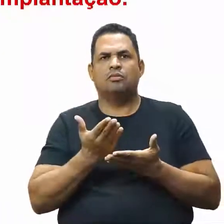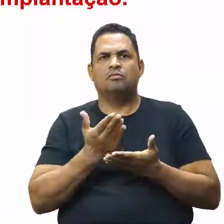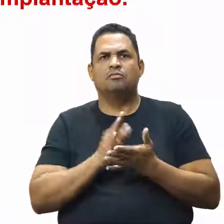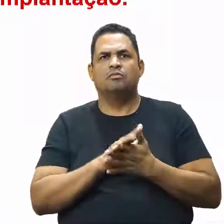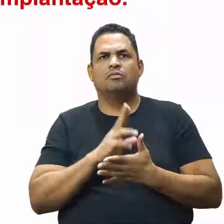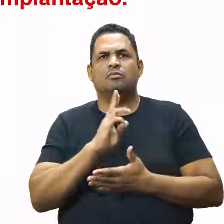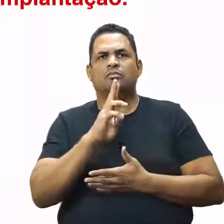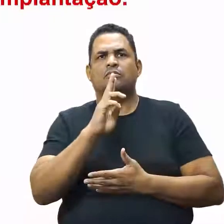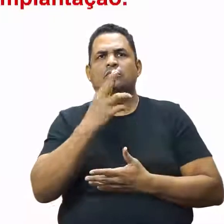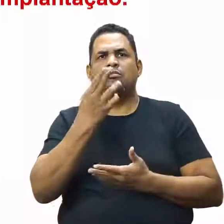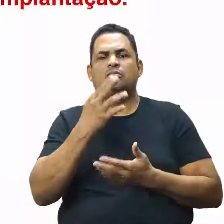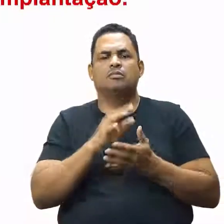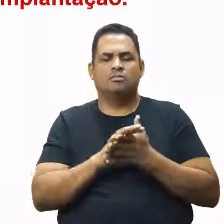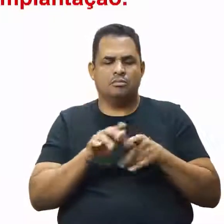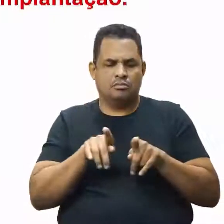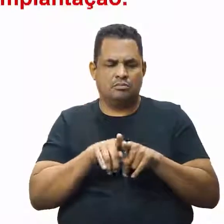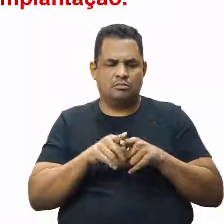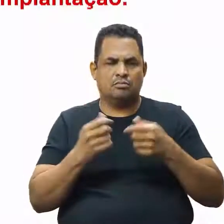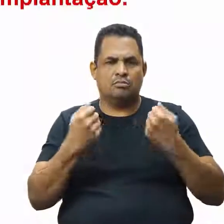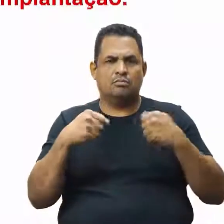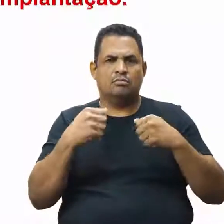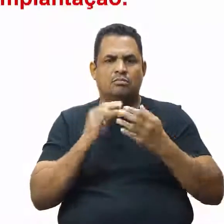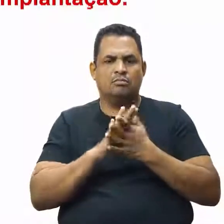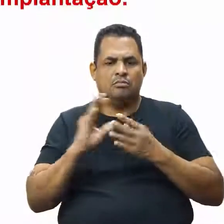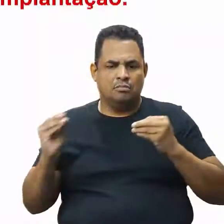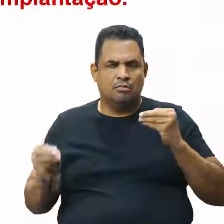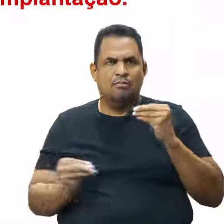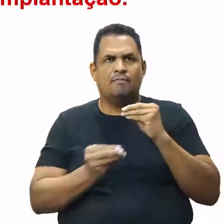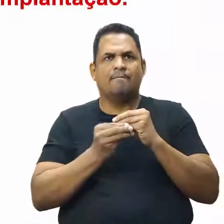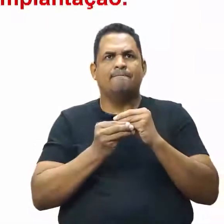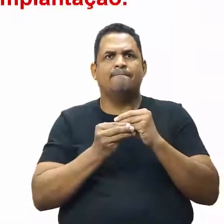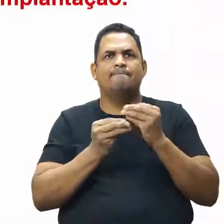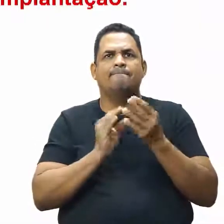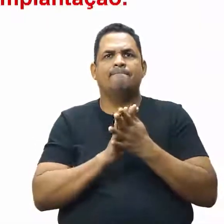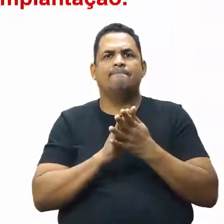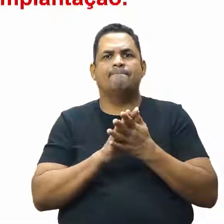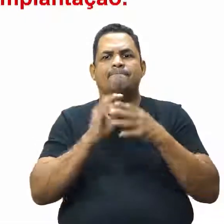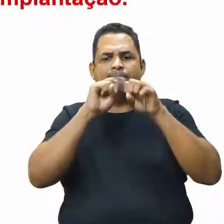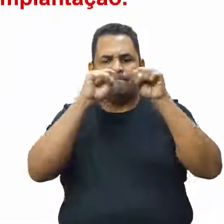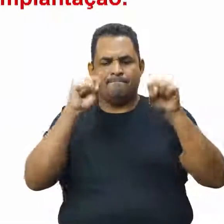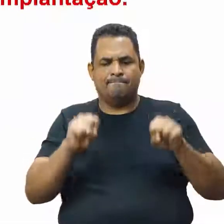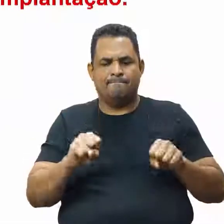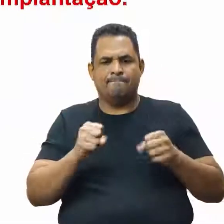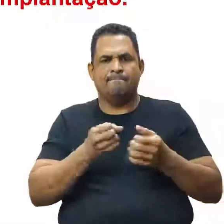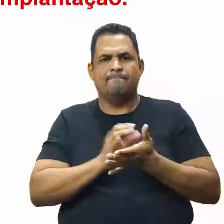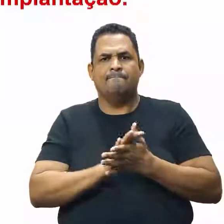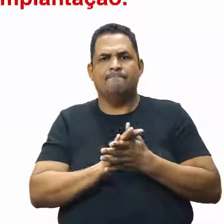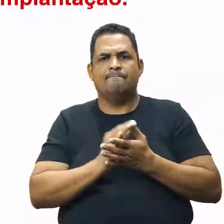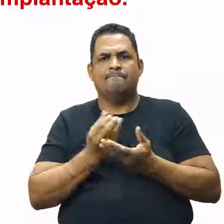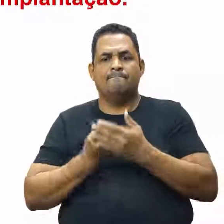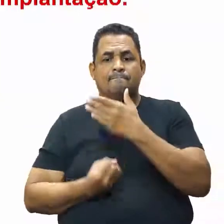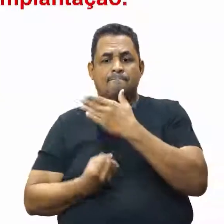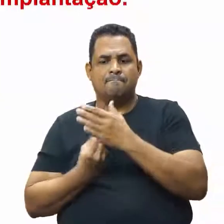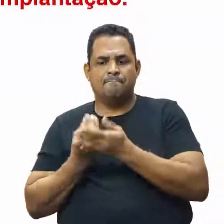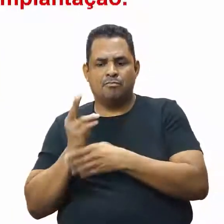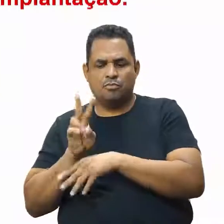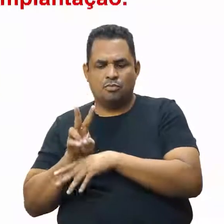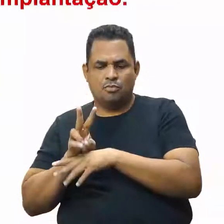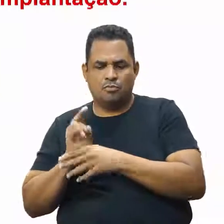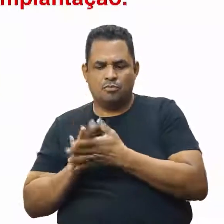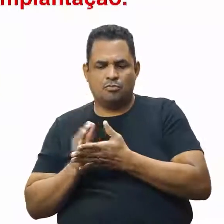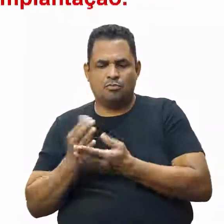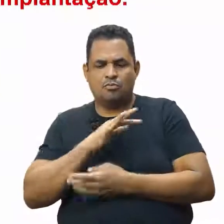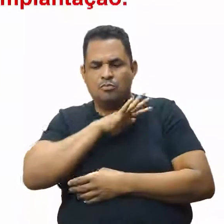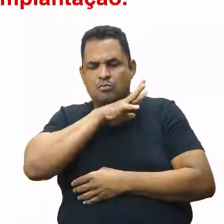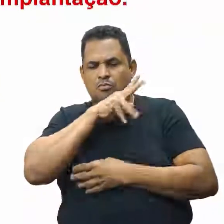dar continuidade, também você pode estar inserindo aí alguns sistemas de criação. E dentro desses